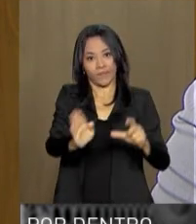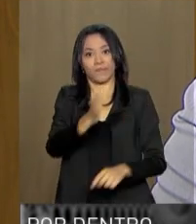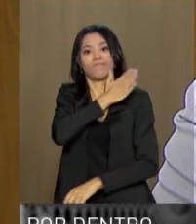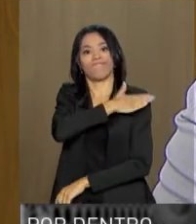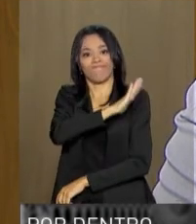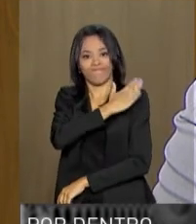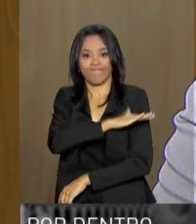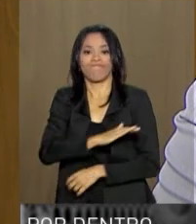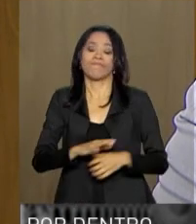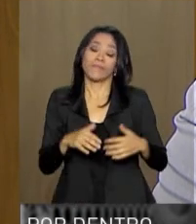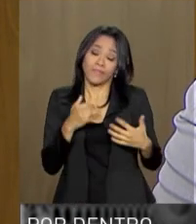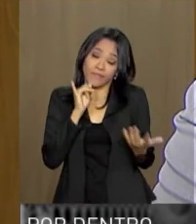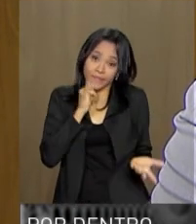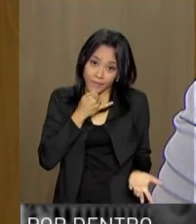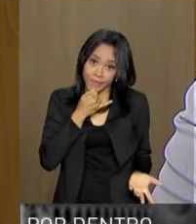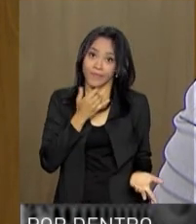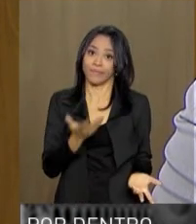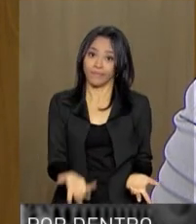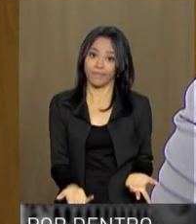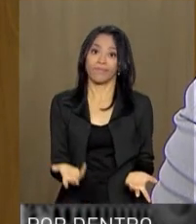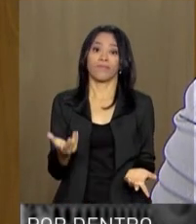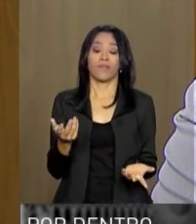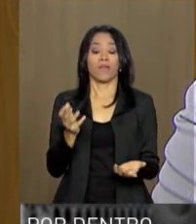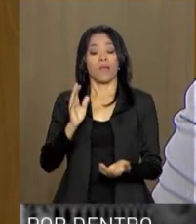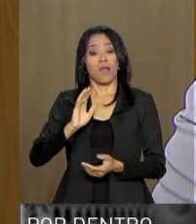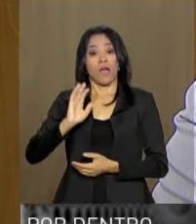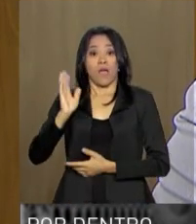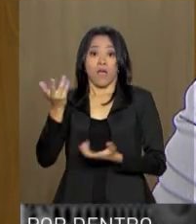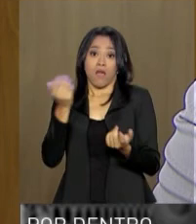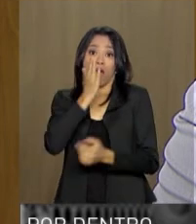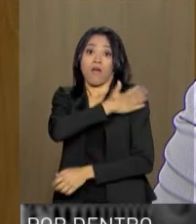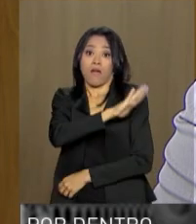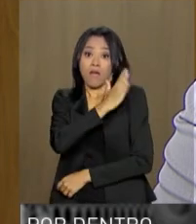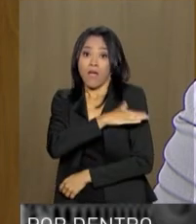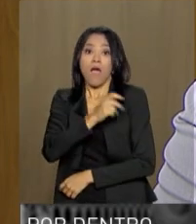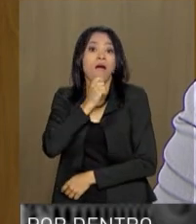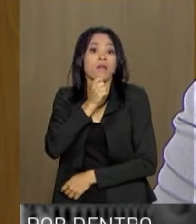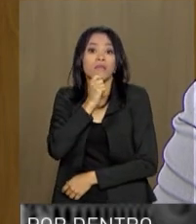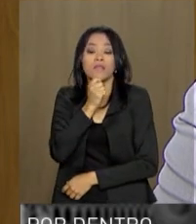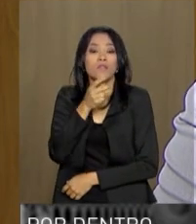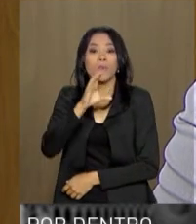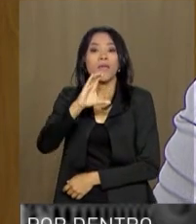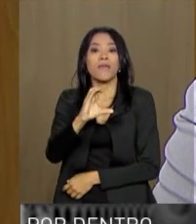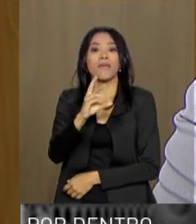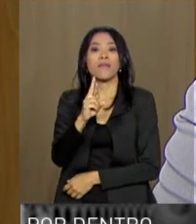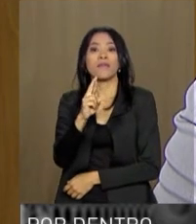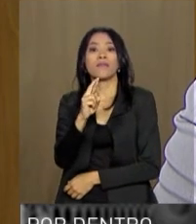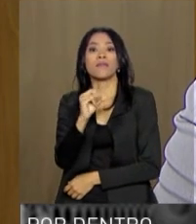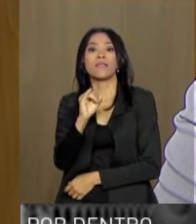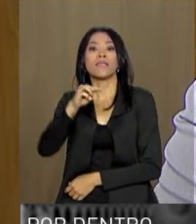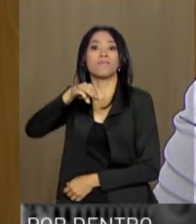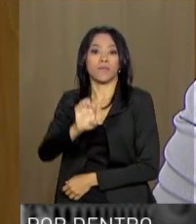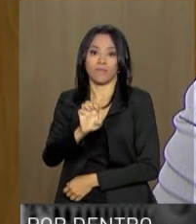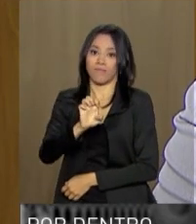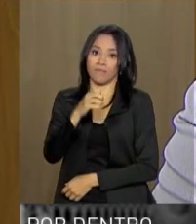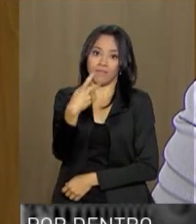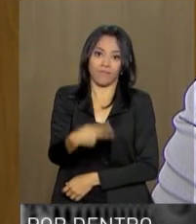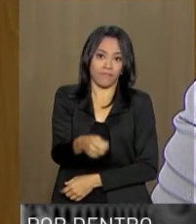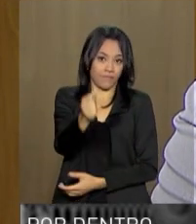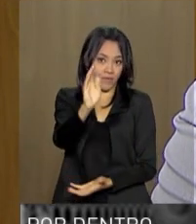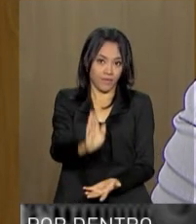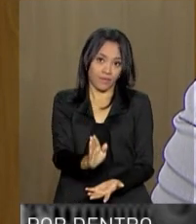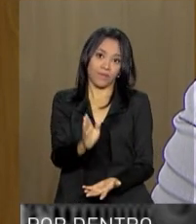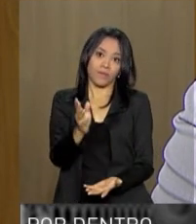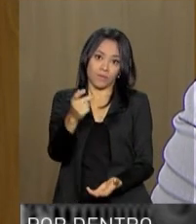infelizmente é o racismo não é tratado como crime na sua punição a cada dia nós vemos é